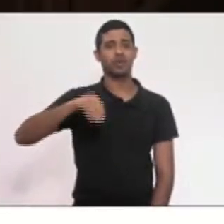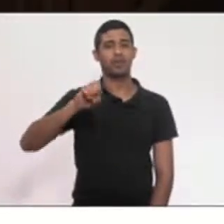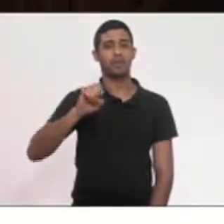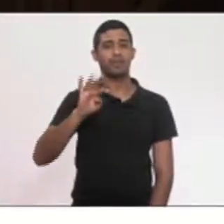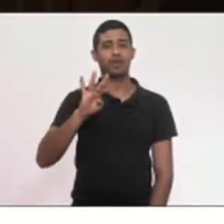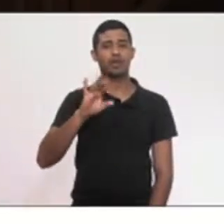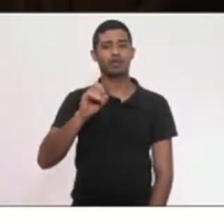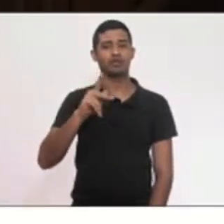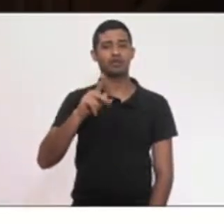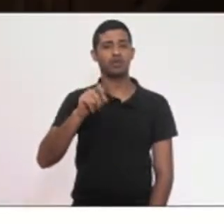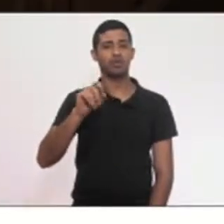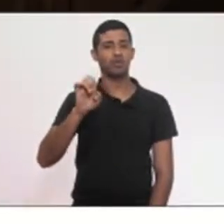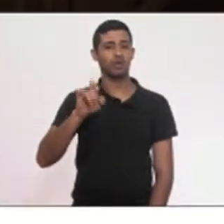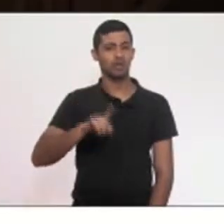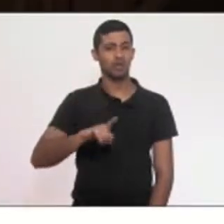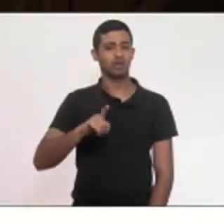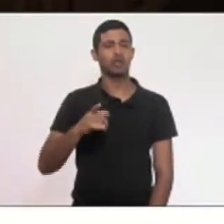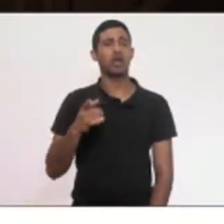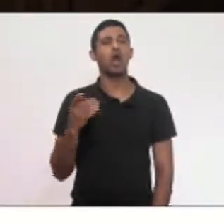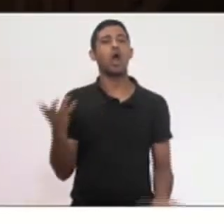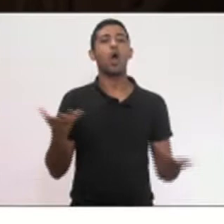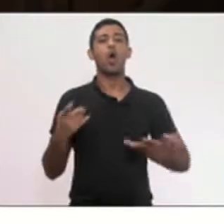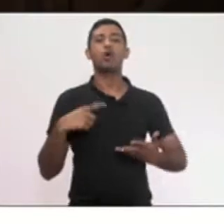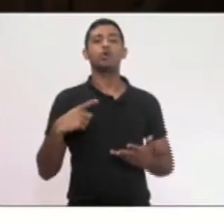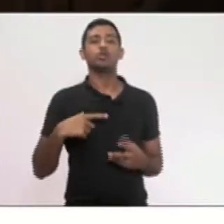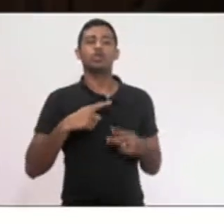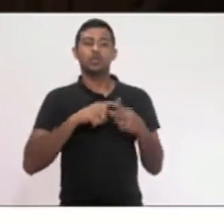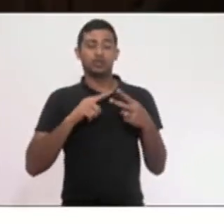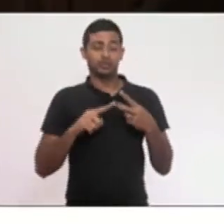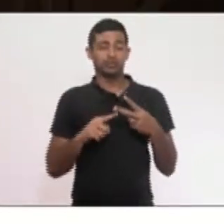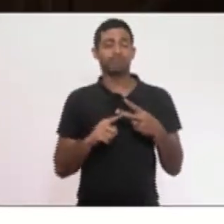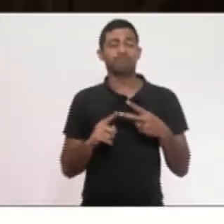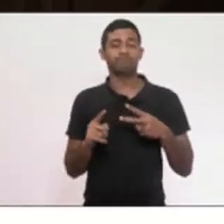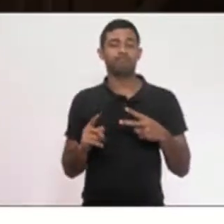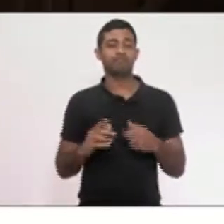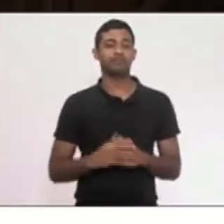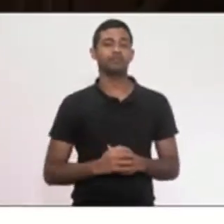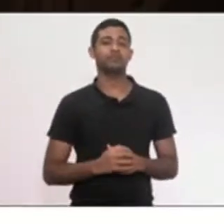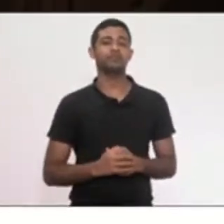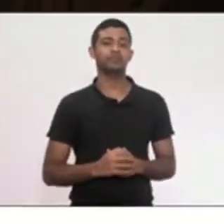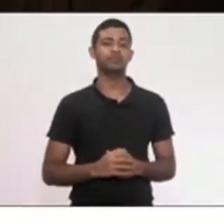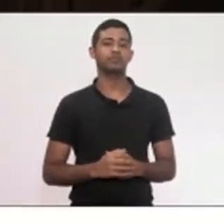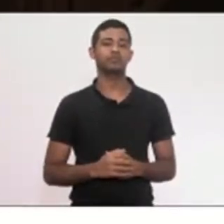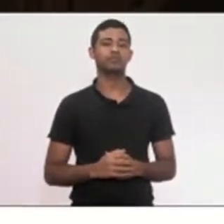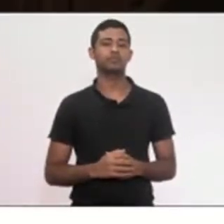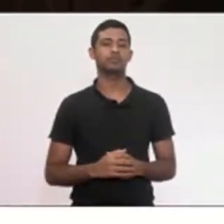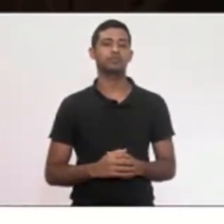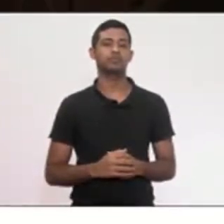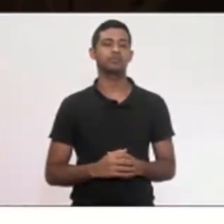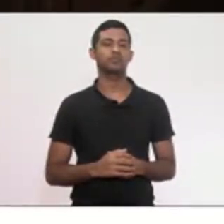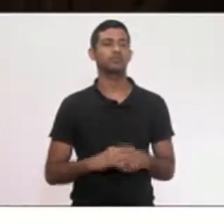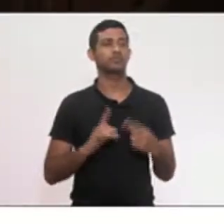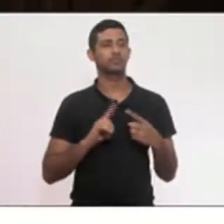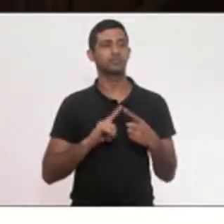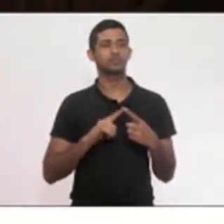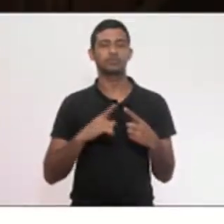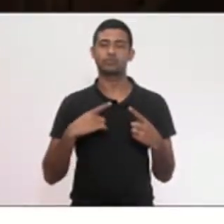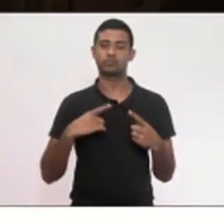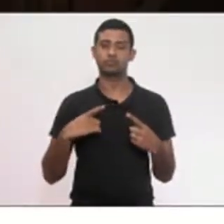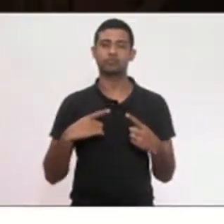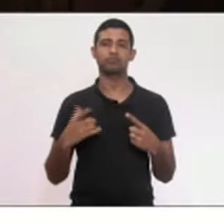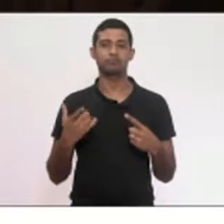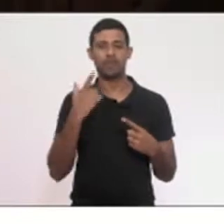enfrenta hoje pelo menos 2 complexos fenômenos. O fenômeno da conurbanização, ou